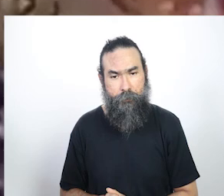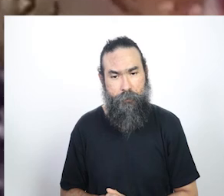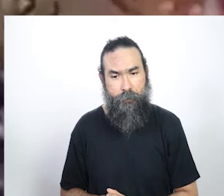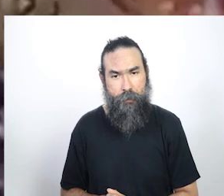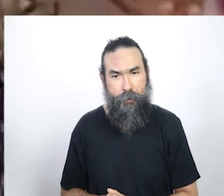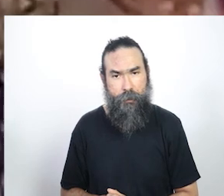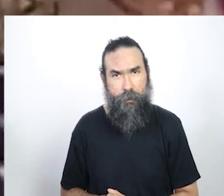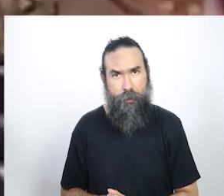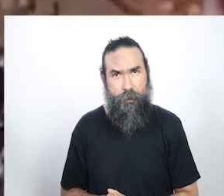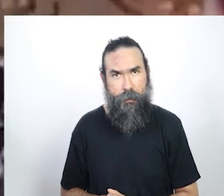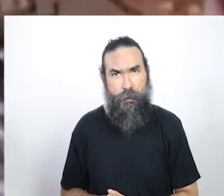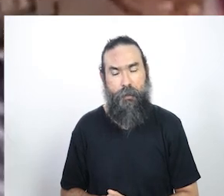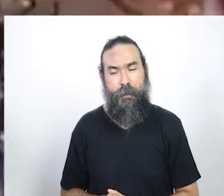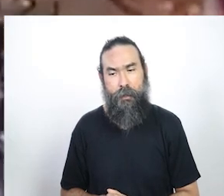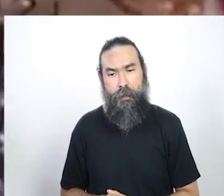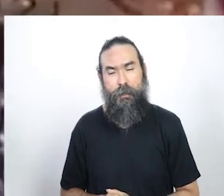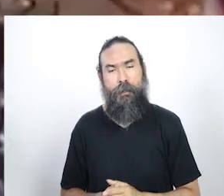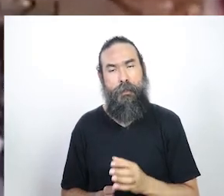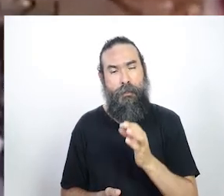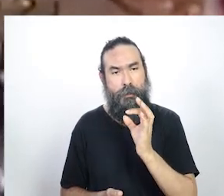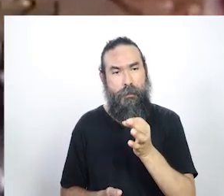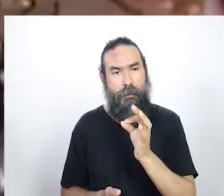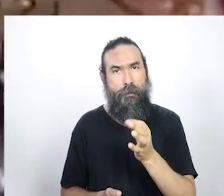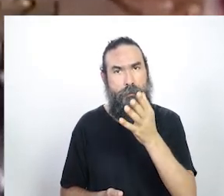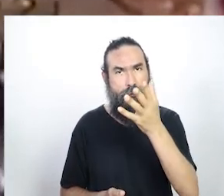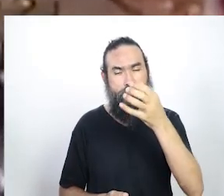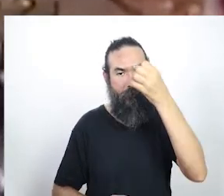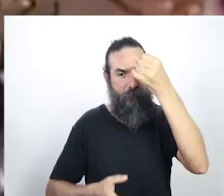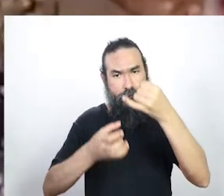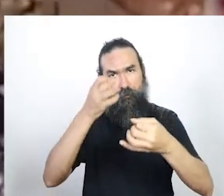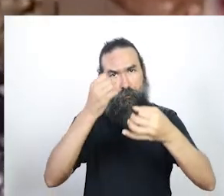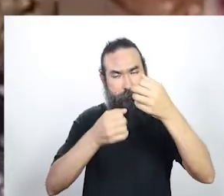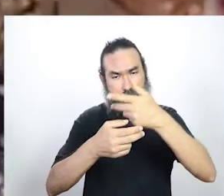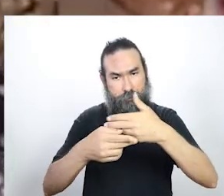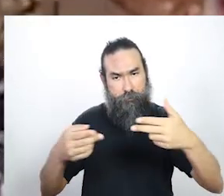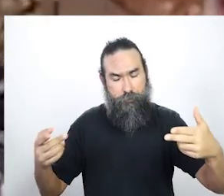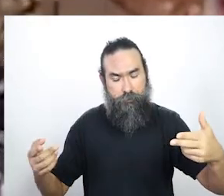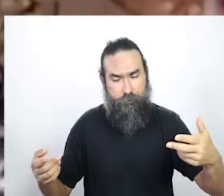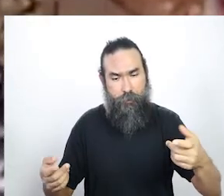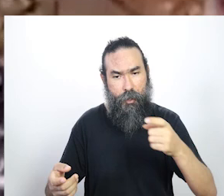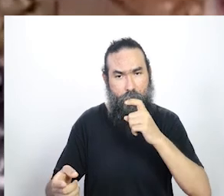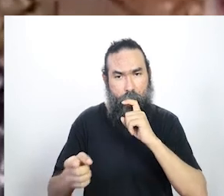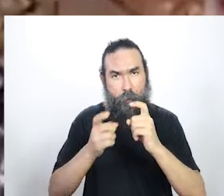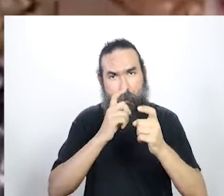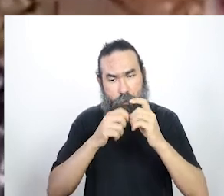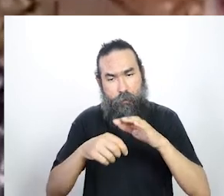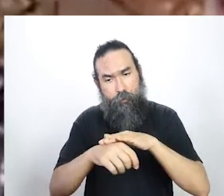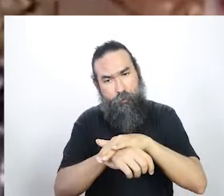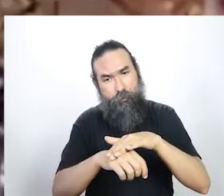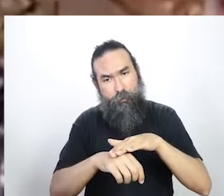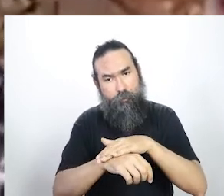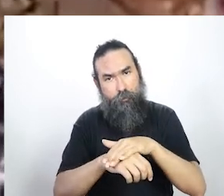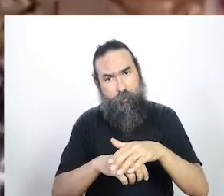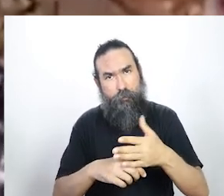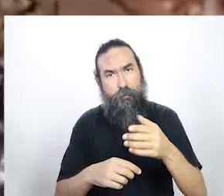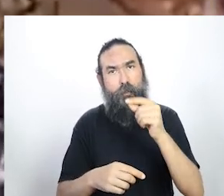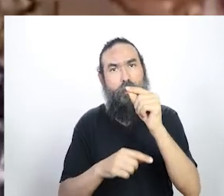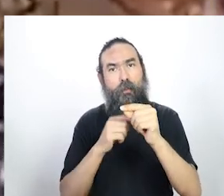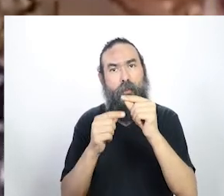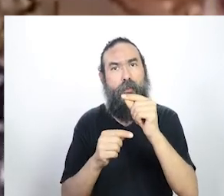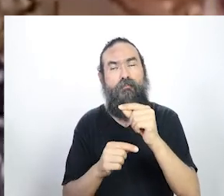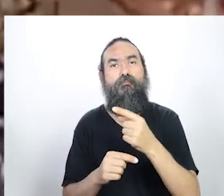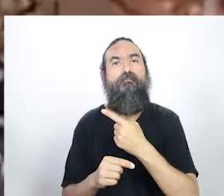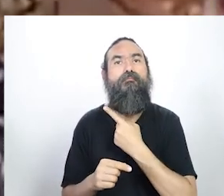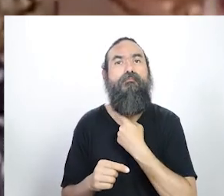Nossa, é muito pertinente mesmo as coisas que você traz, e está muito no diálogo mesmo com